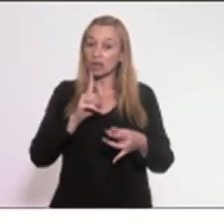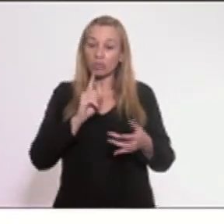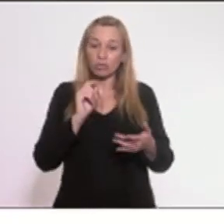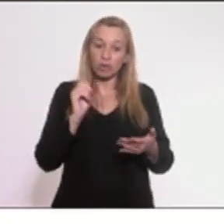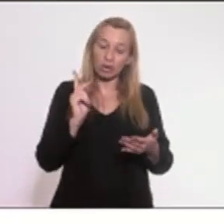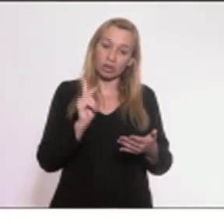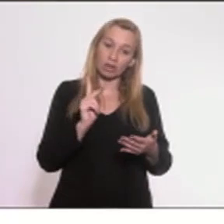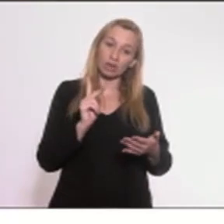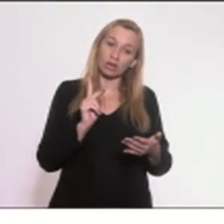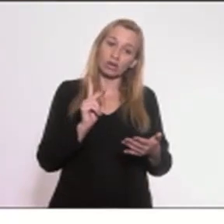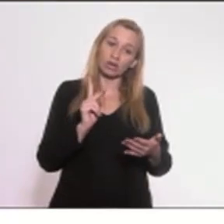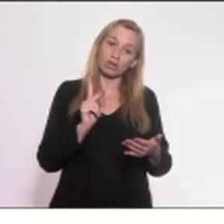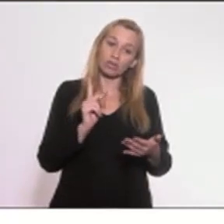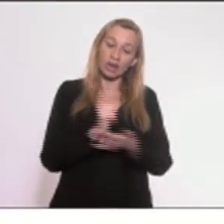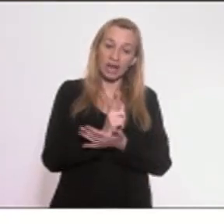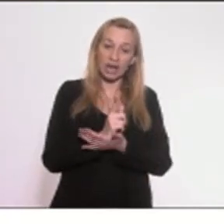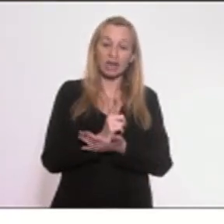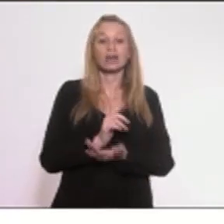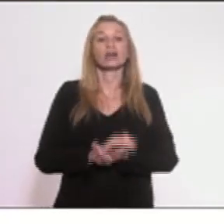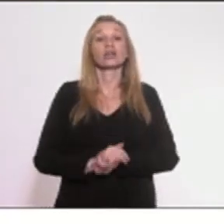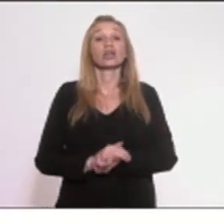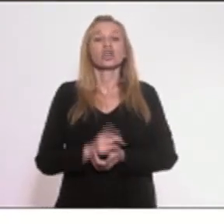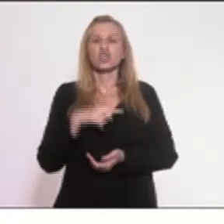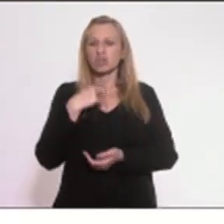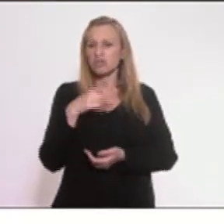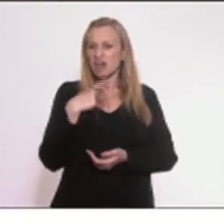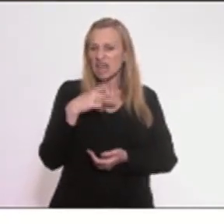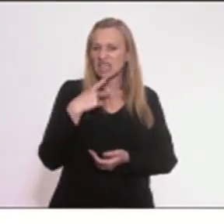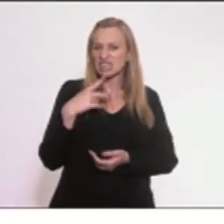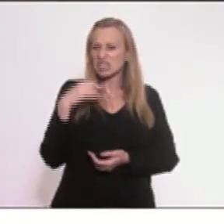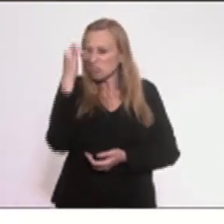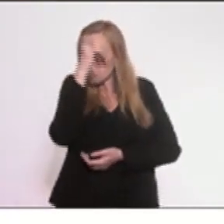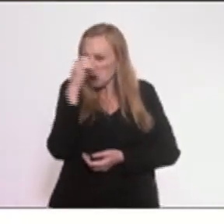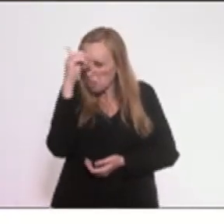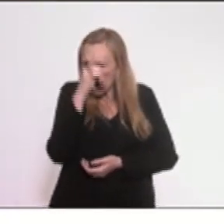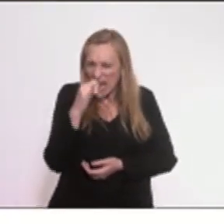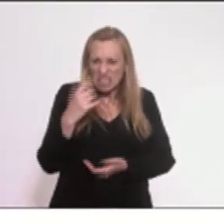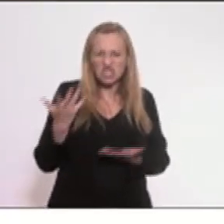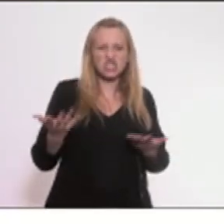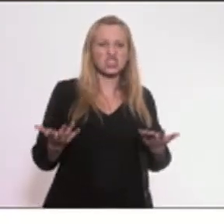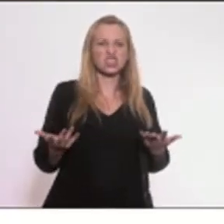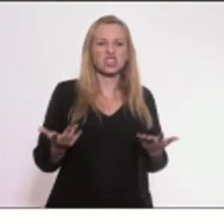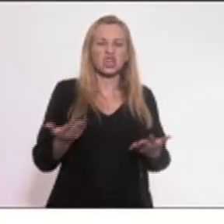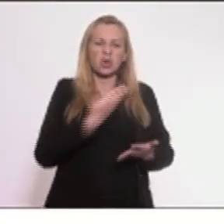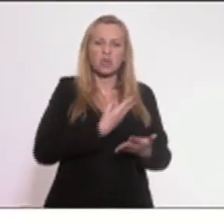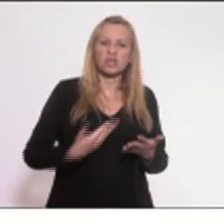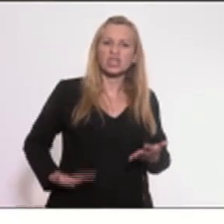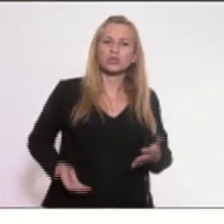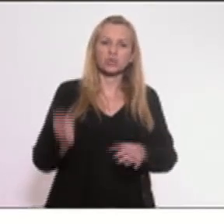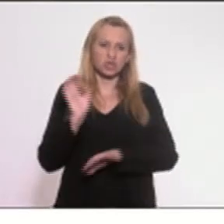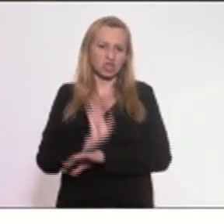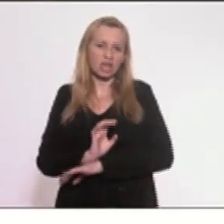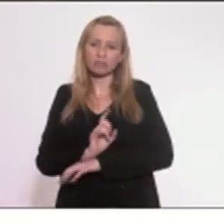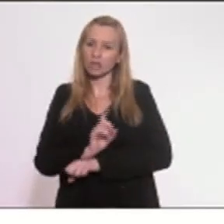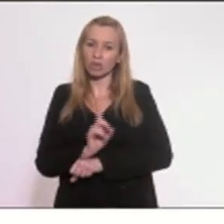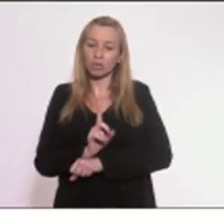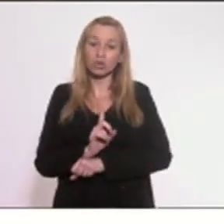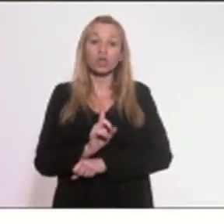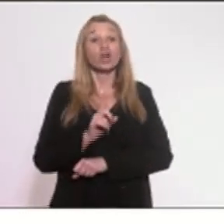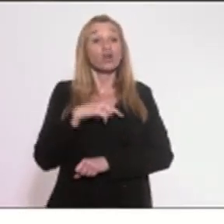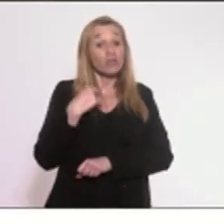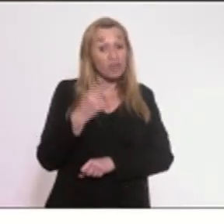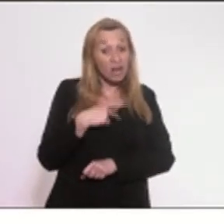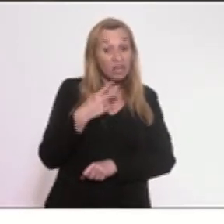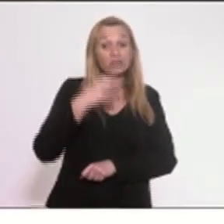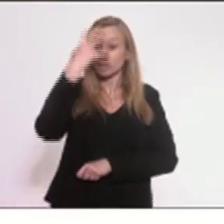aconteça. Nós não estamos falando, presidente, de bobagenzinhas, como o governador do Estado colocou. Nós estamos falando de coisa